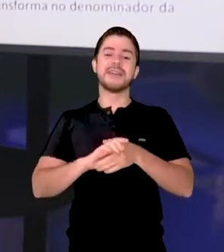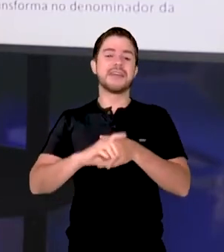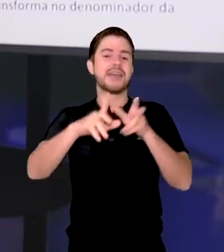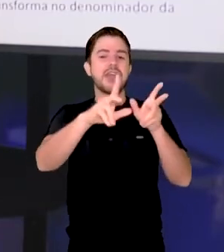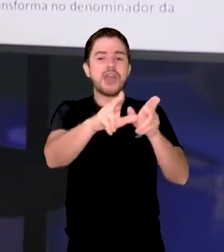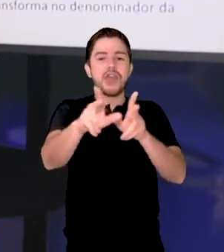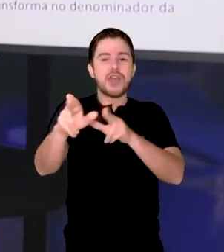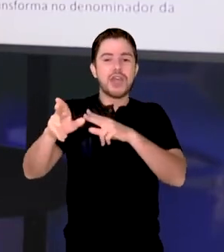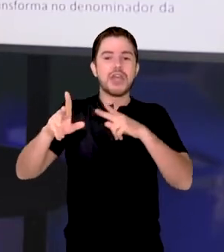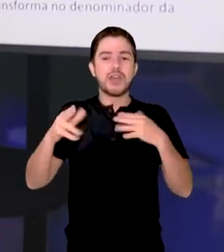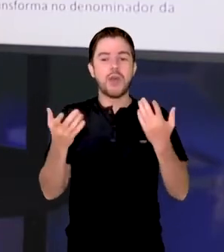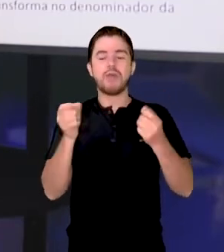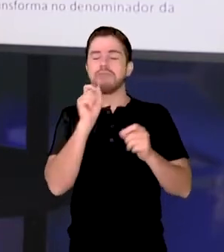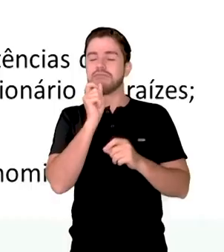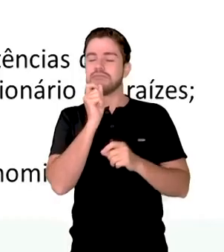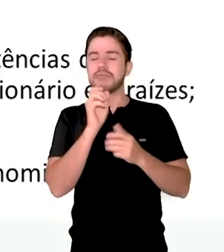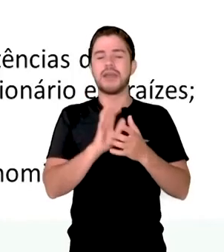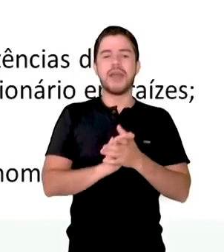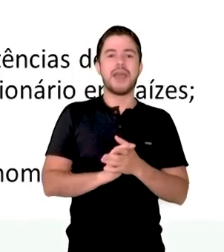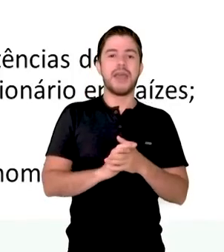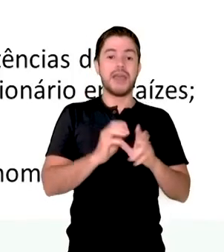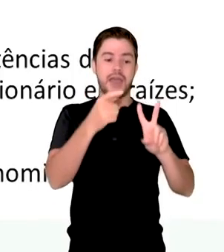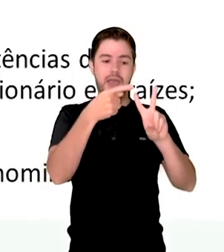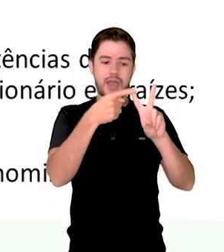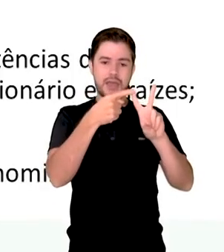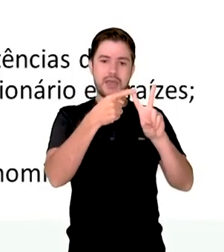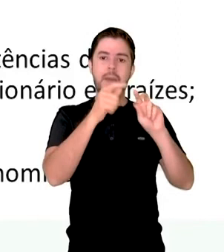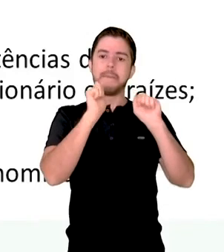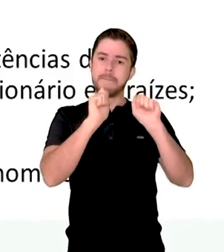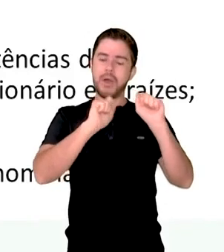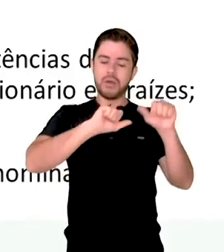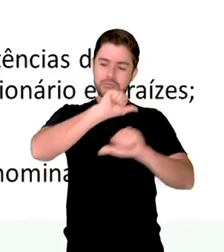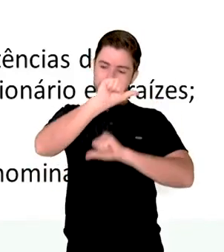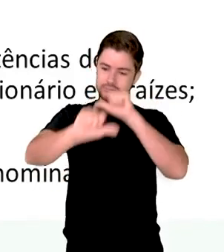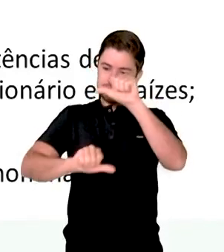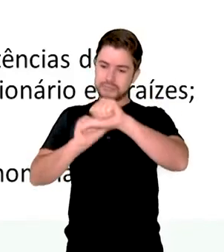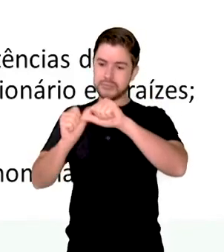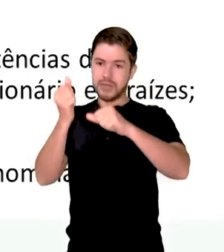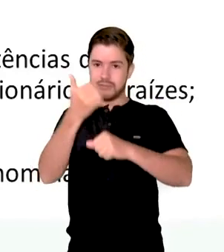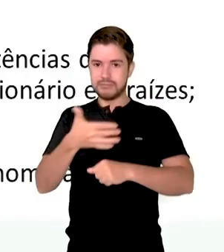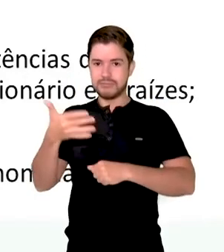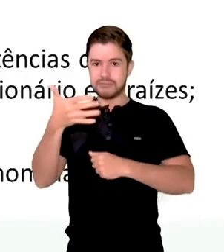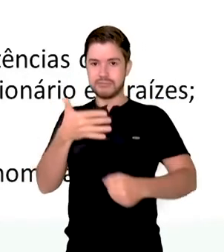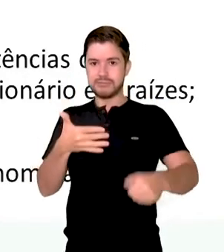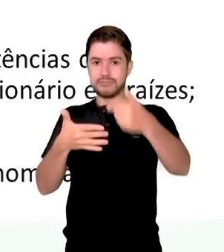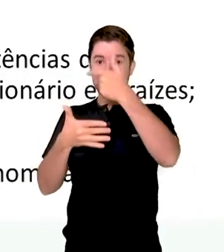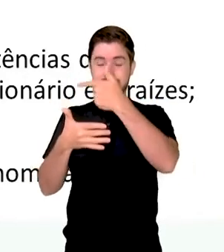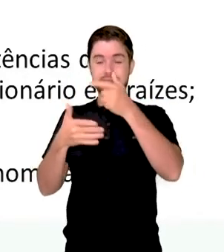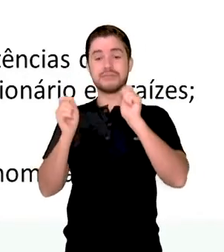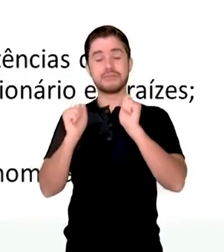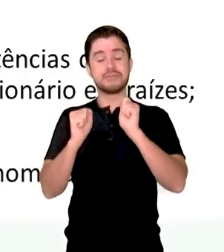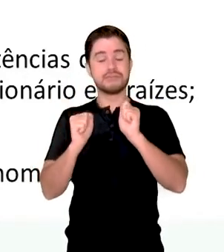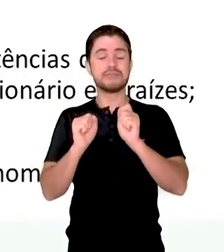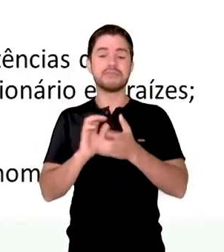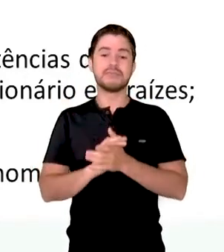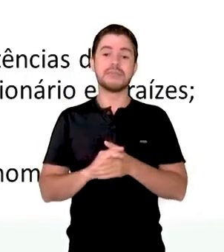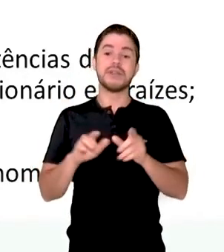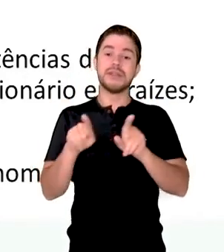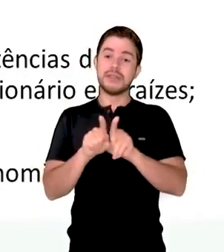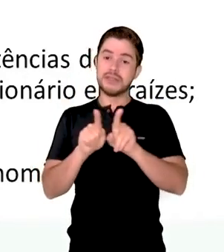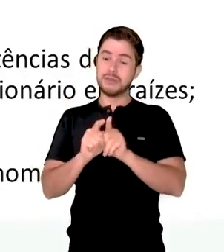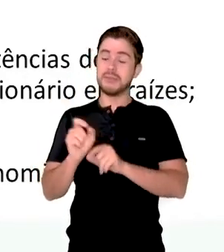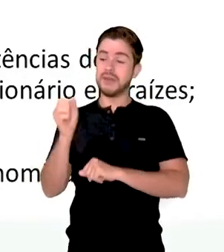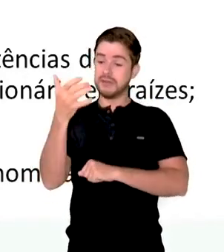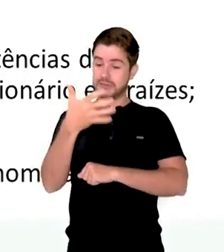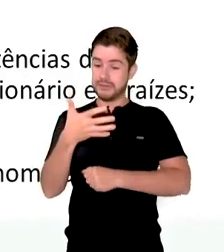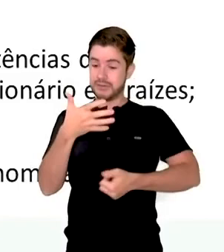forma e uma rainha vir uma potência influente fracionário na uma potência de expoente